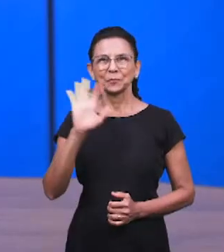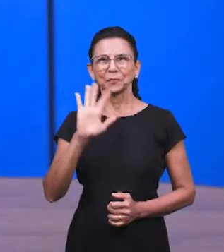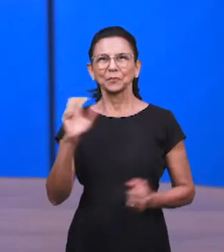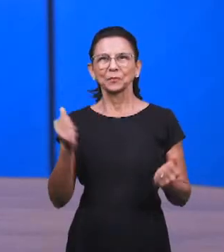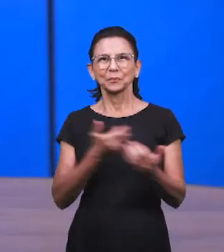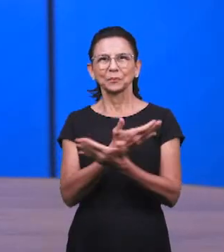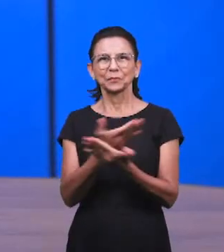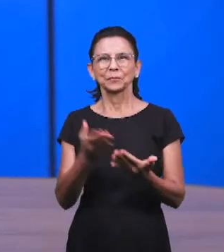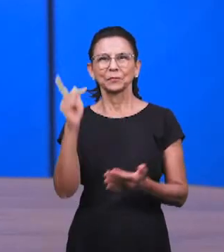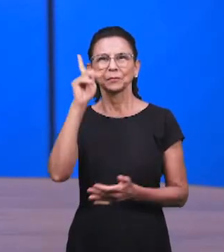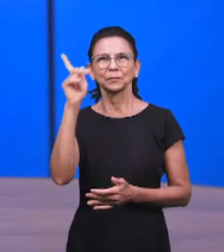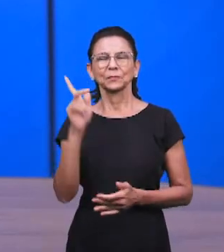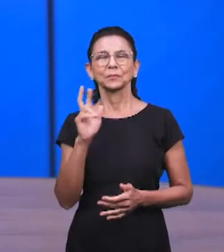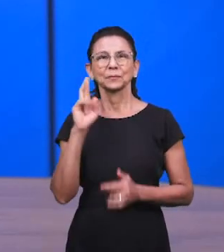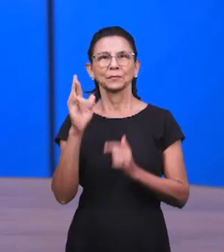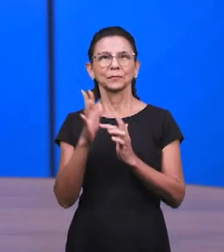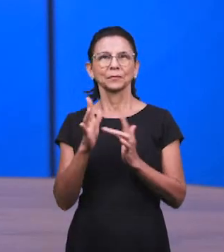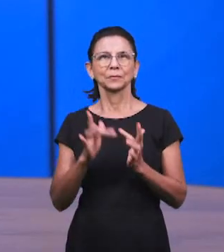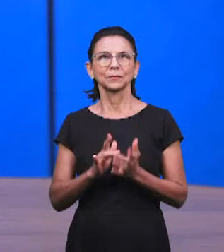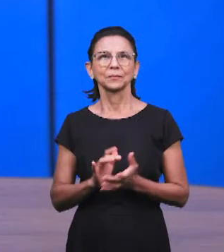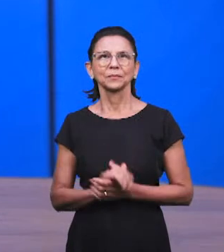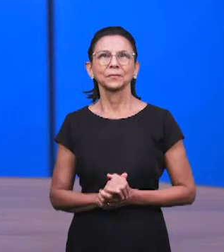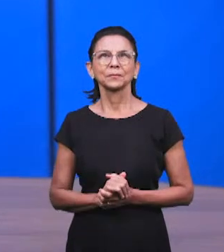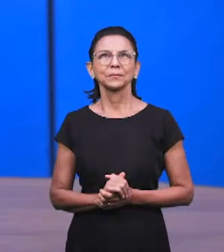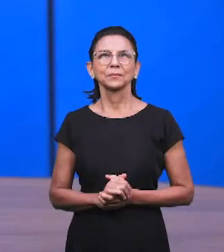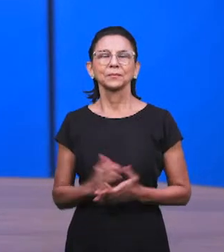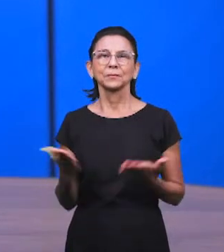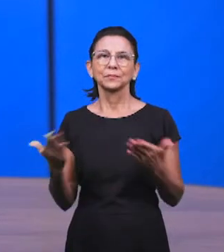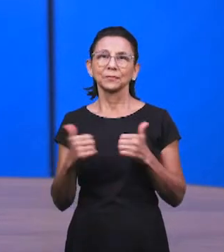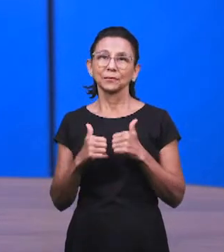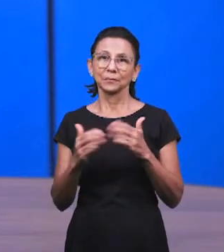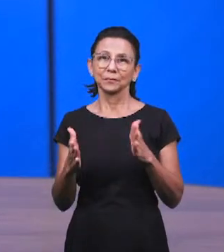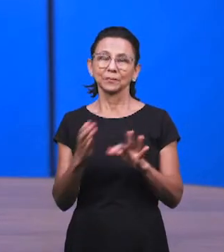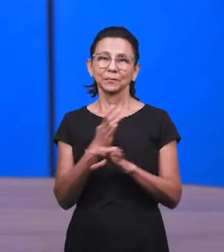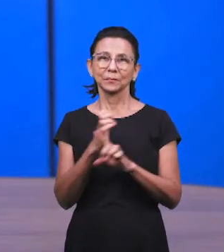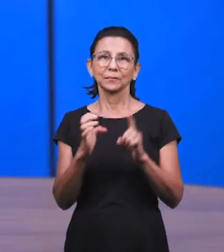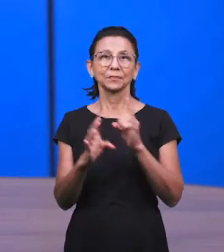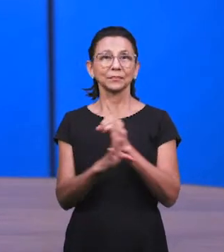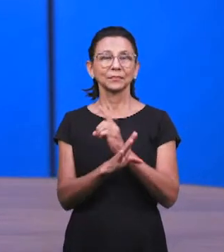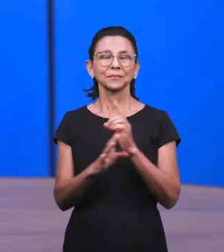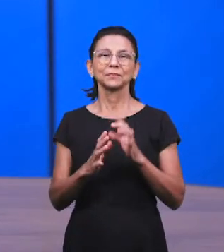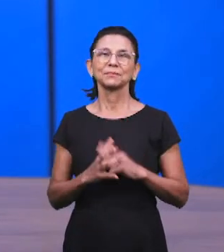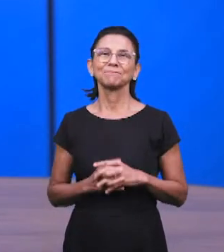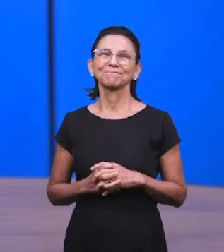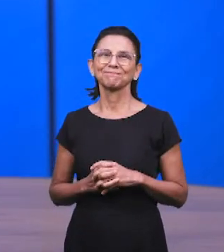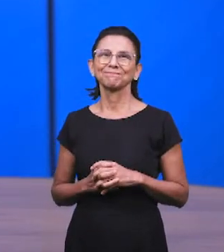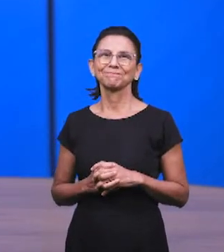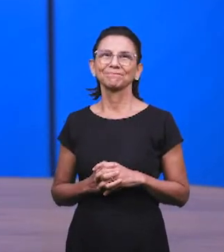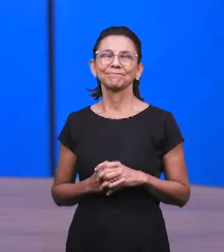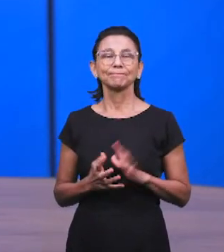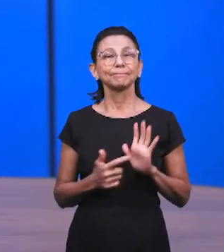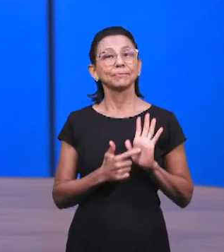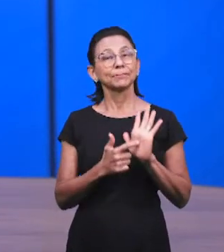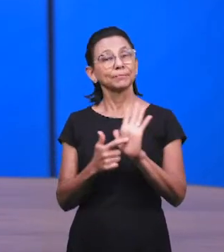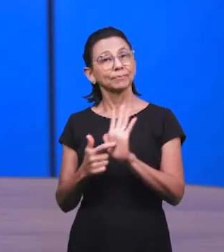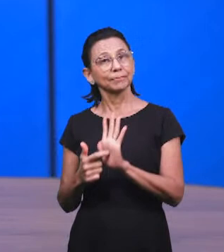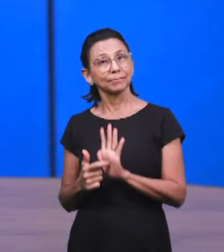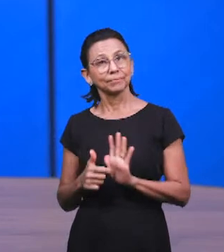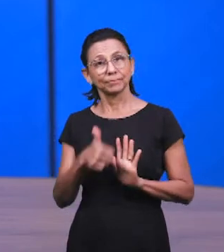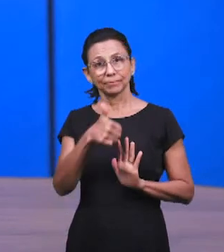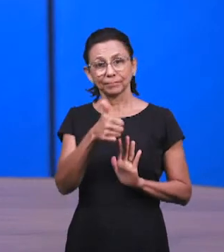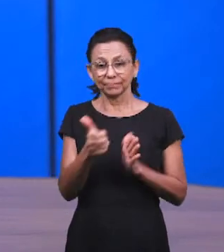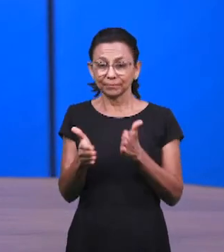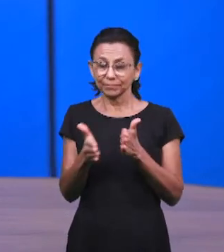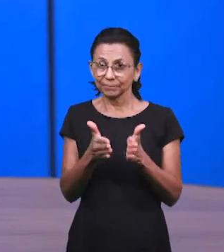Olá, irmãos. Eu quero saudar a todos com a paz do Senhor. Nós estamos aqui para dar início à nossa Escola Bíblica Dominical, apresentando nesta